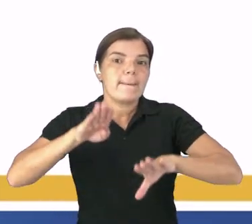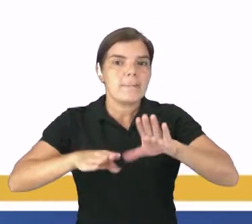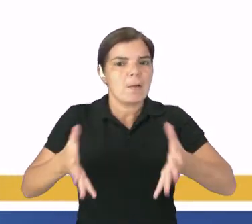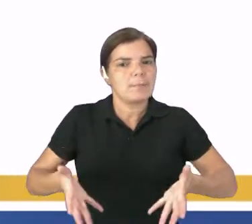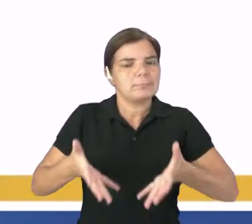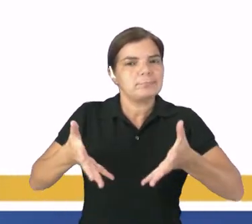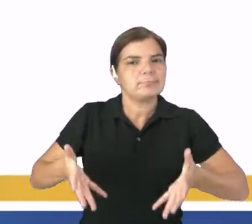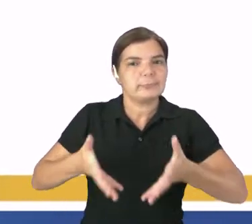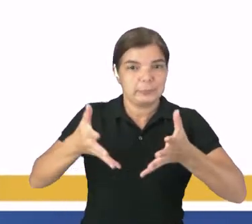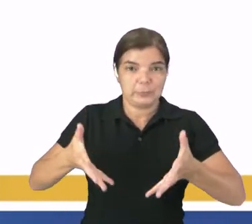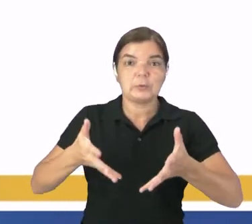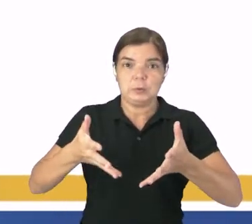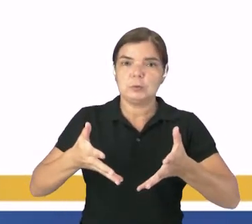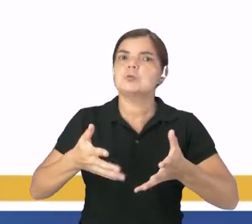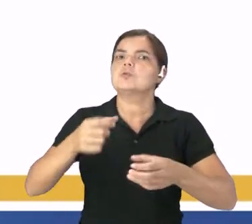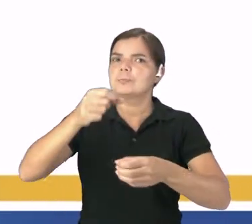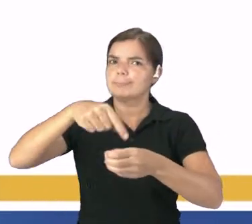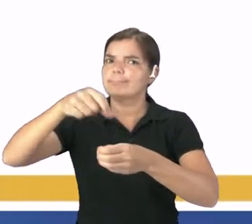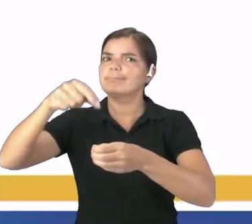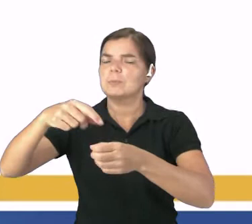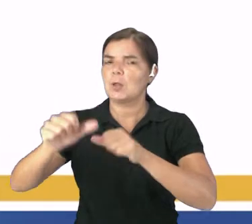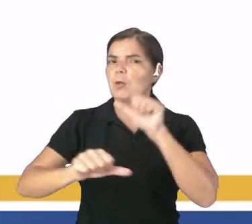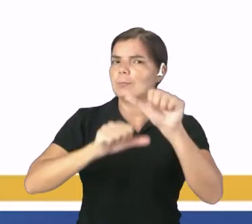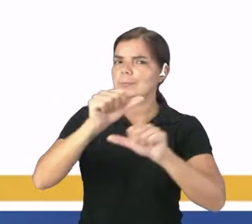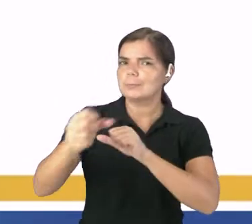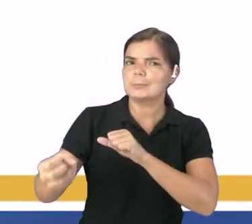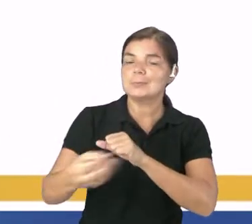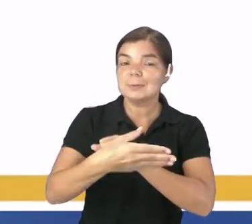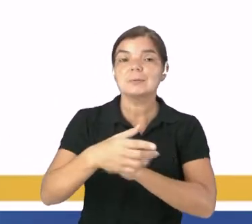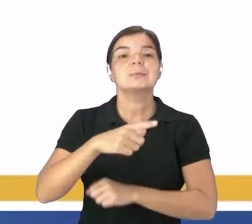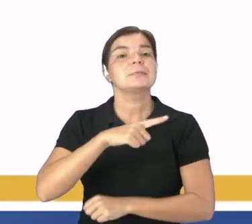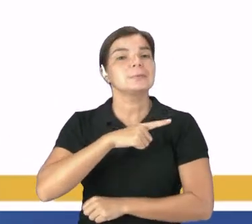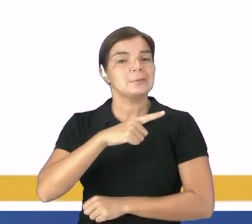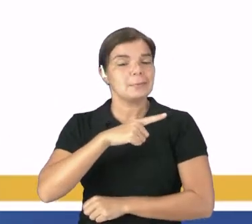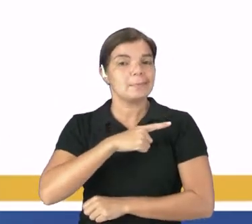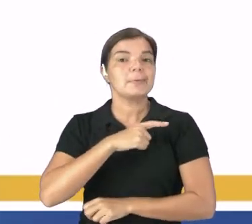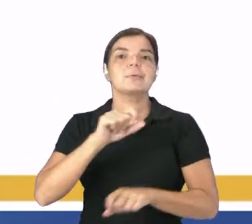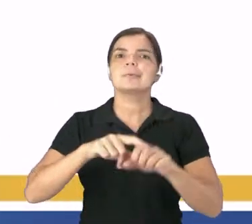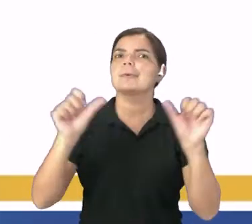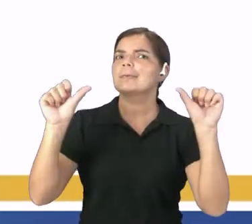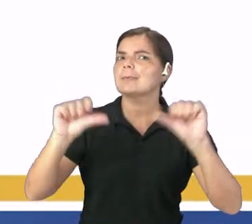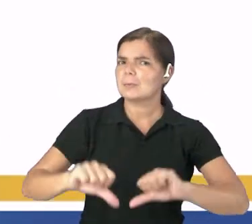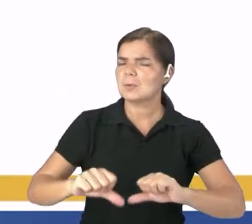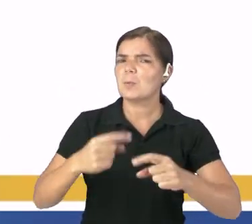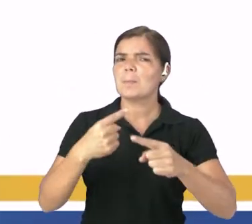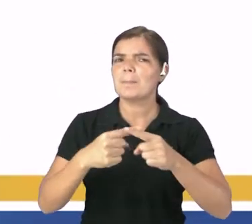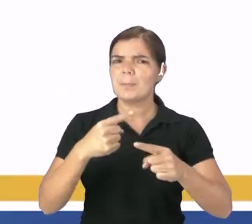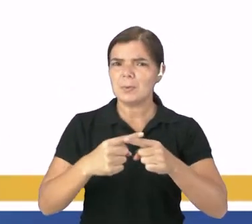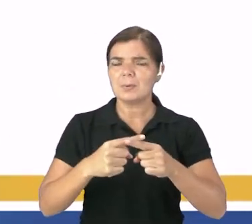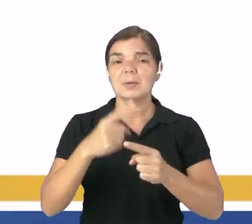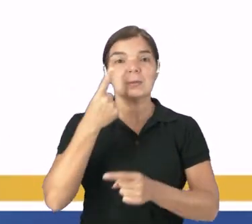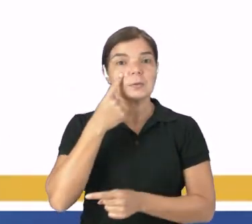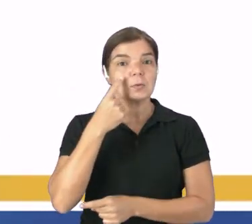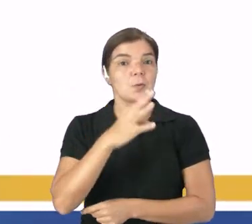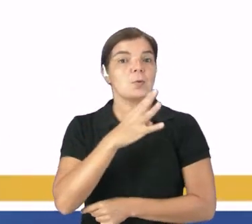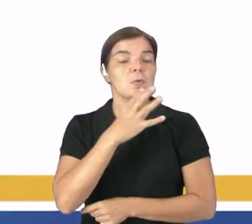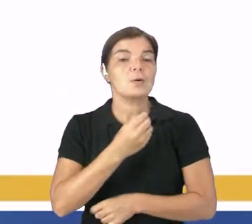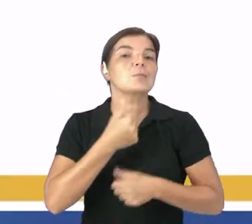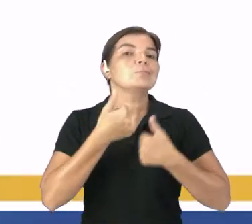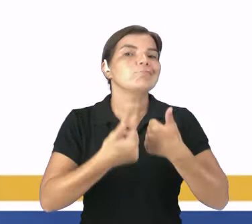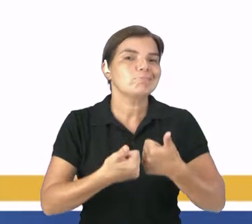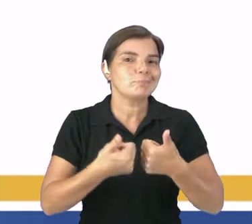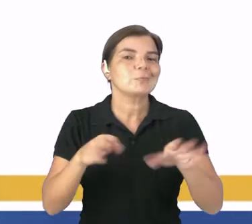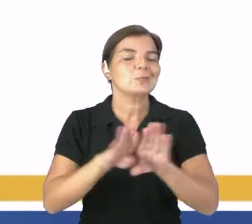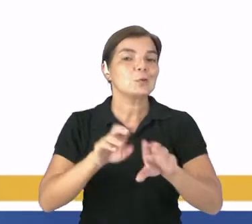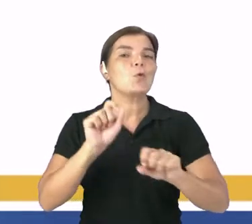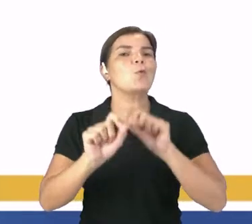medida que ele vai incentivar essas grandes produções, essas inovações, ele vai se tornar negativo por uma coisinha que a gente conhece